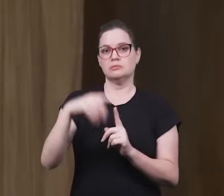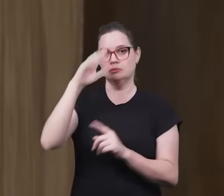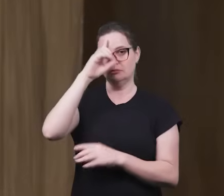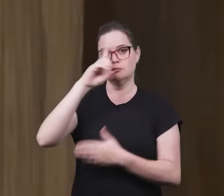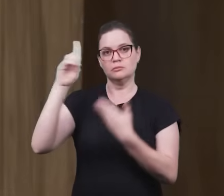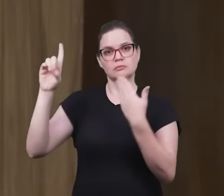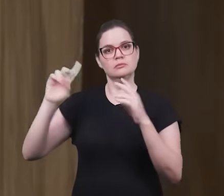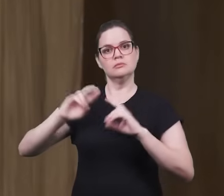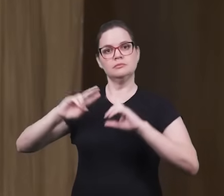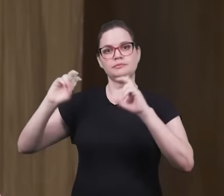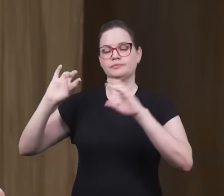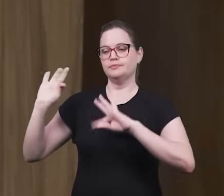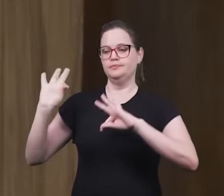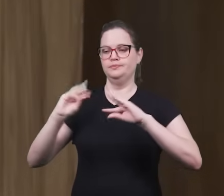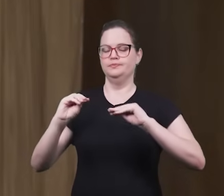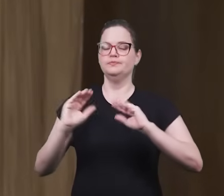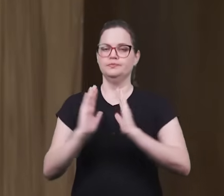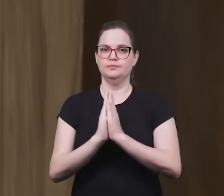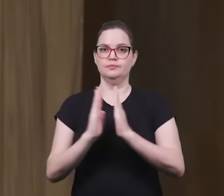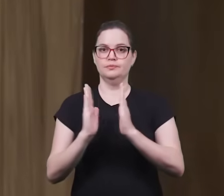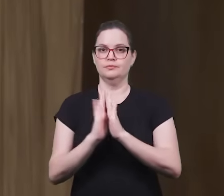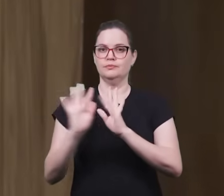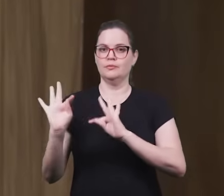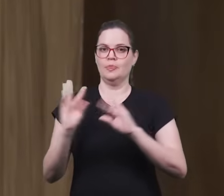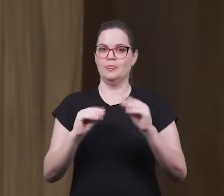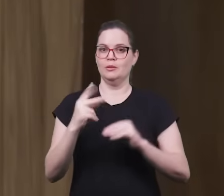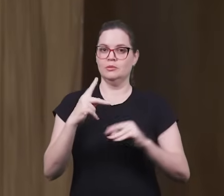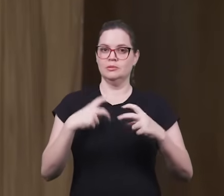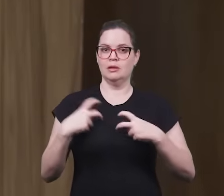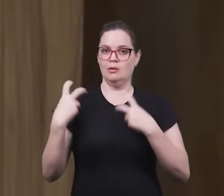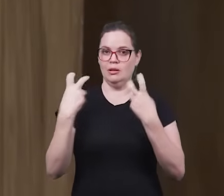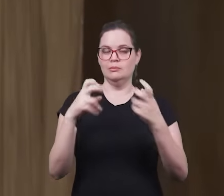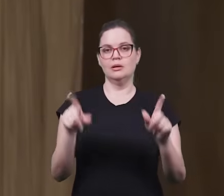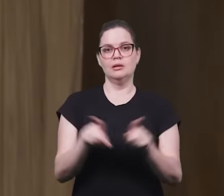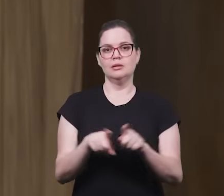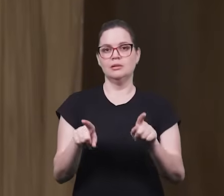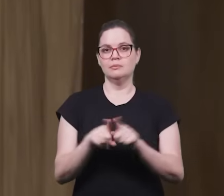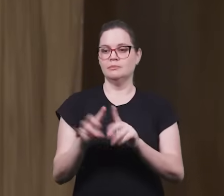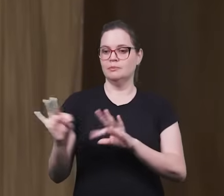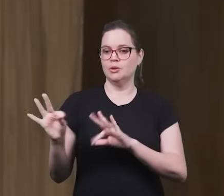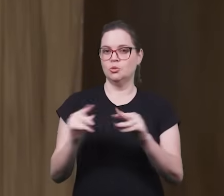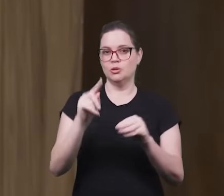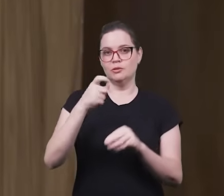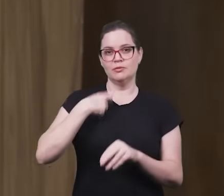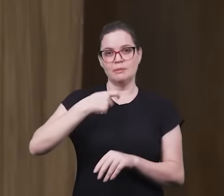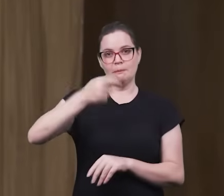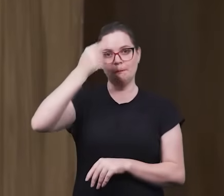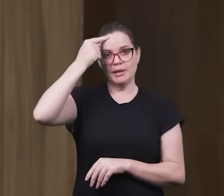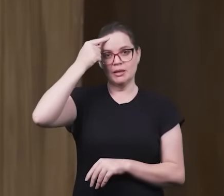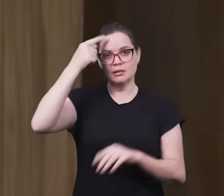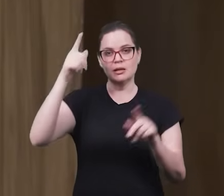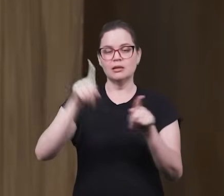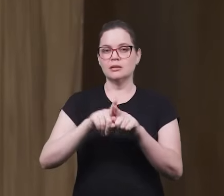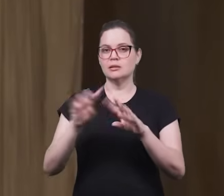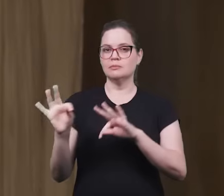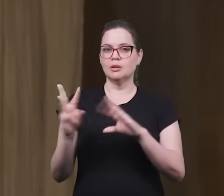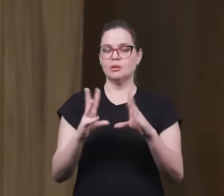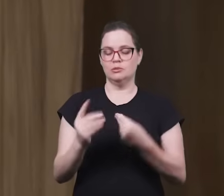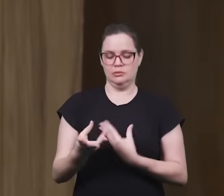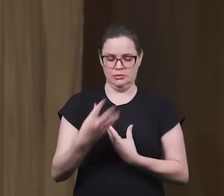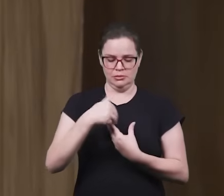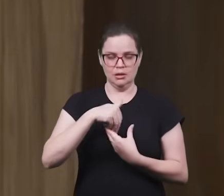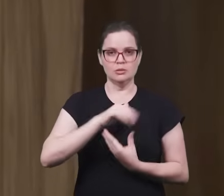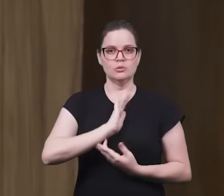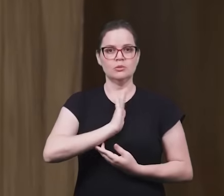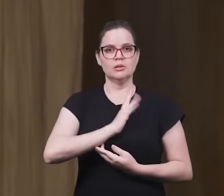aquele que ouve a sua oração, o seu clamor, até mesmo aquilo que você pensa no íntimo do seu